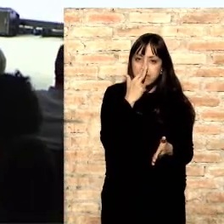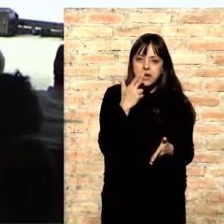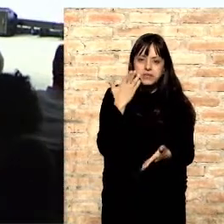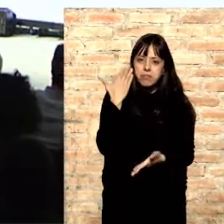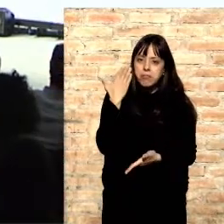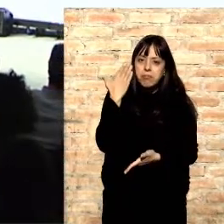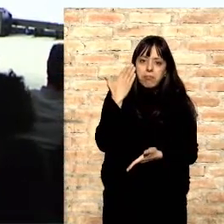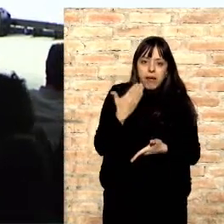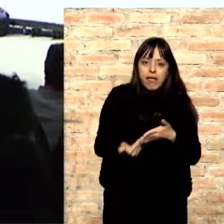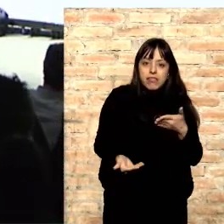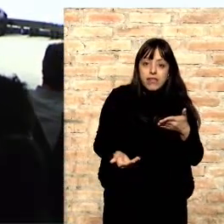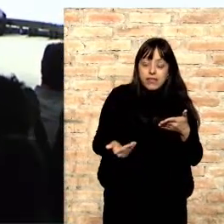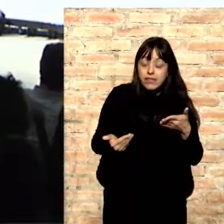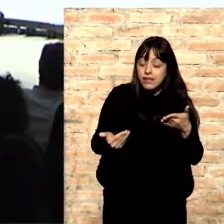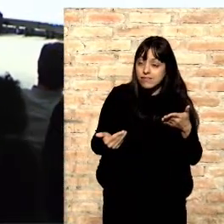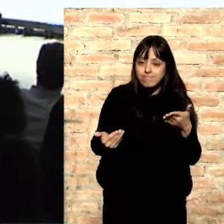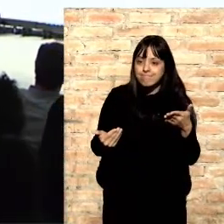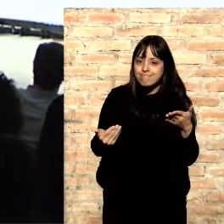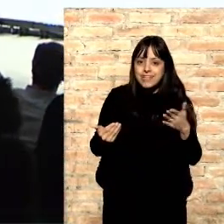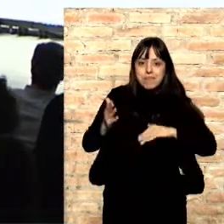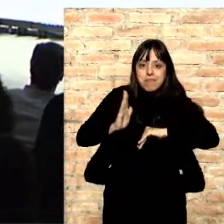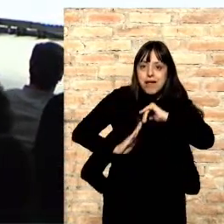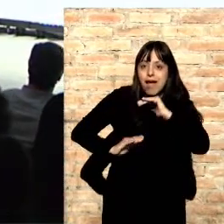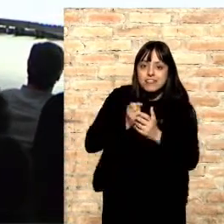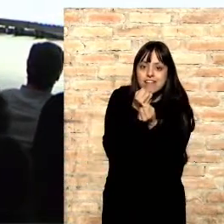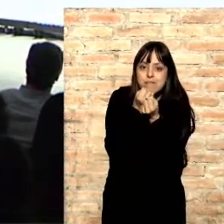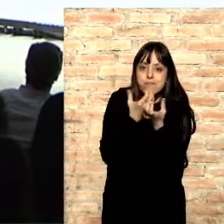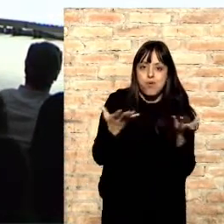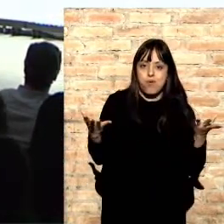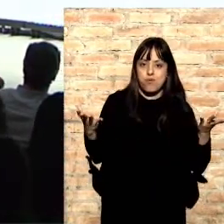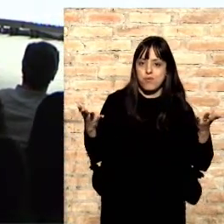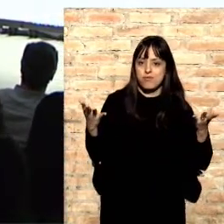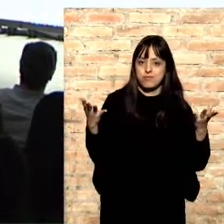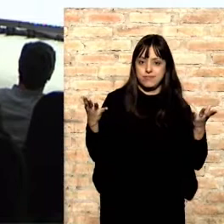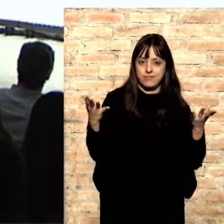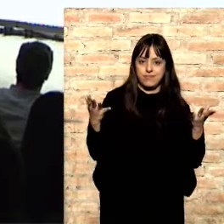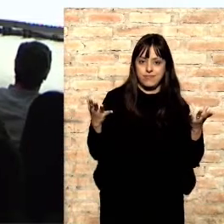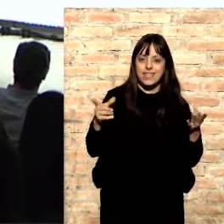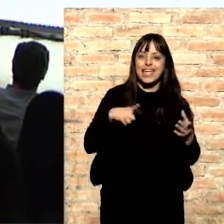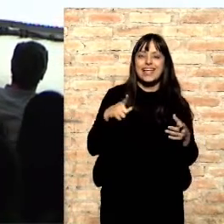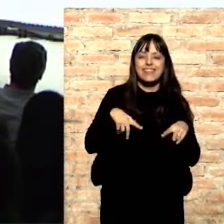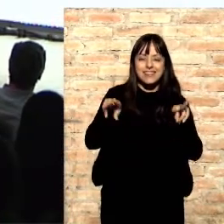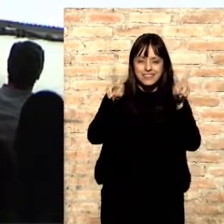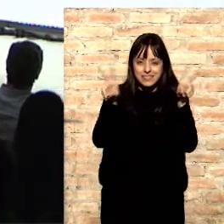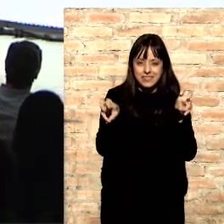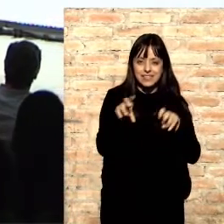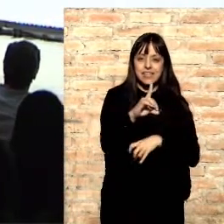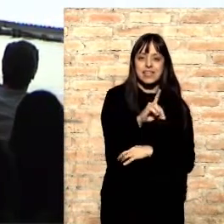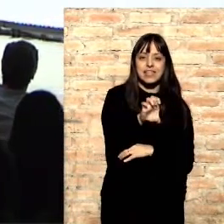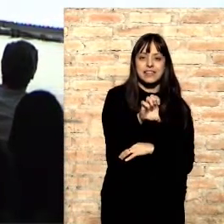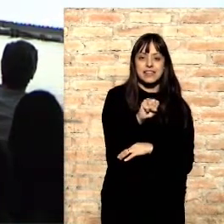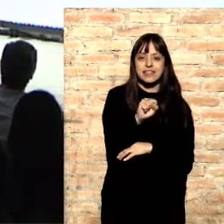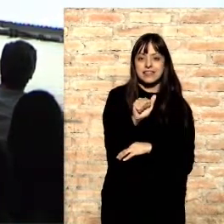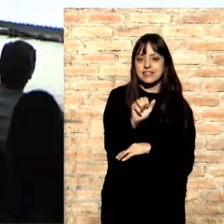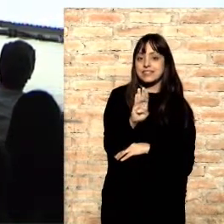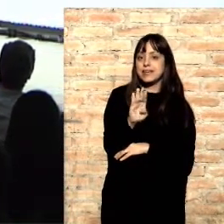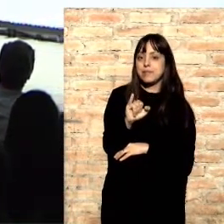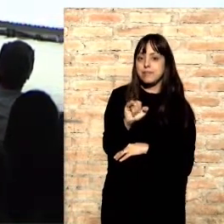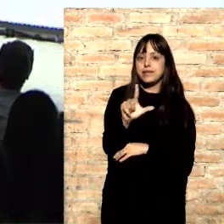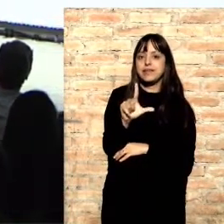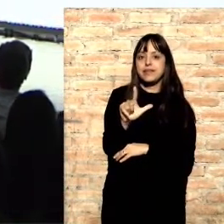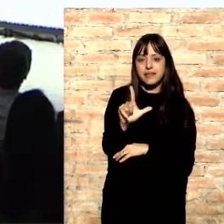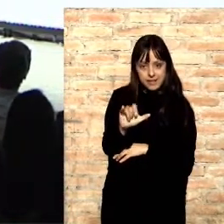que olic virou uma bíblia para me chama desabilidade do roberto parmegiani que fala dessa nossa